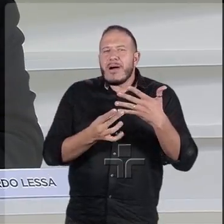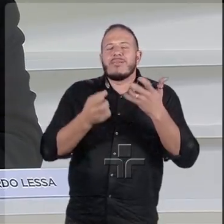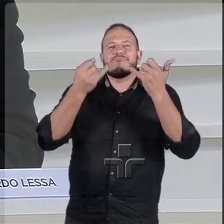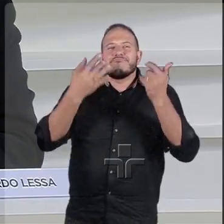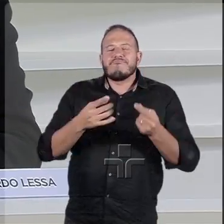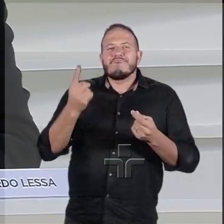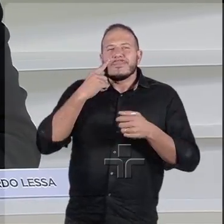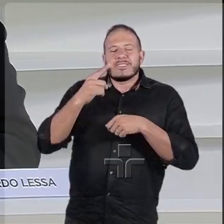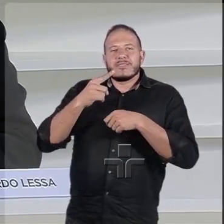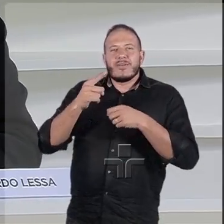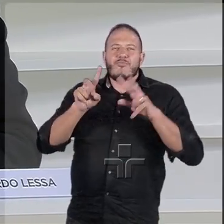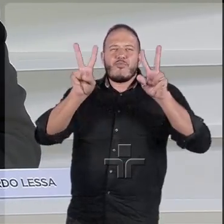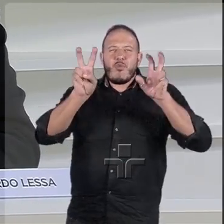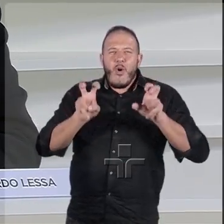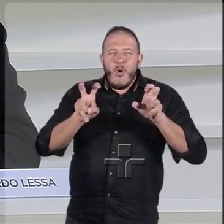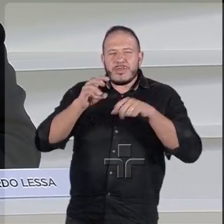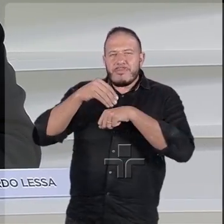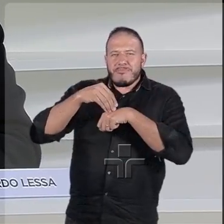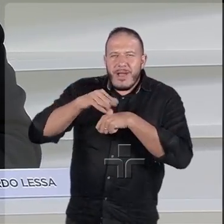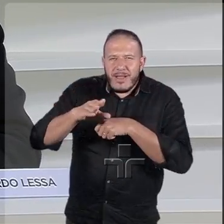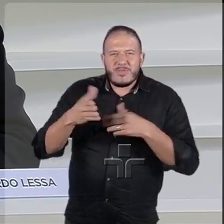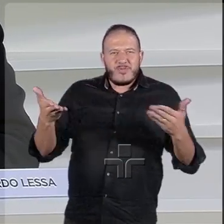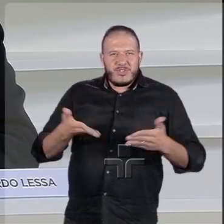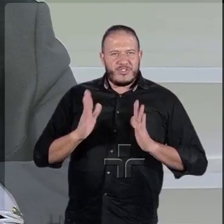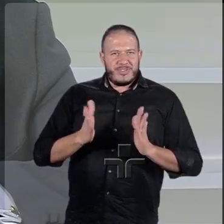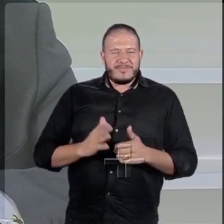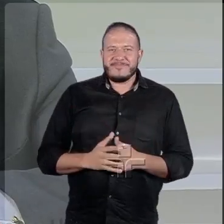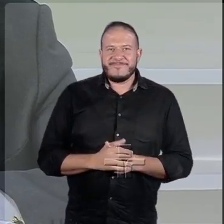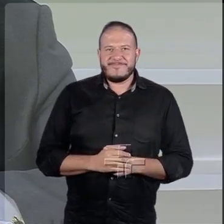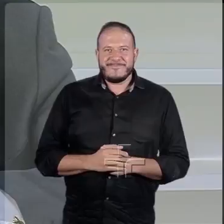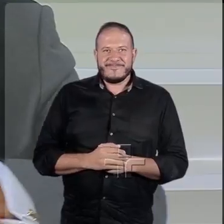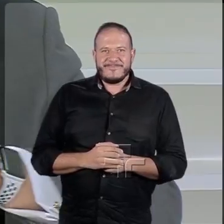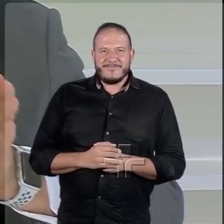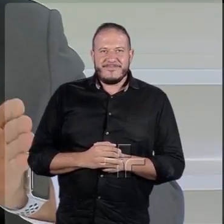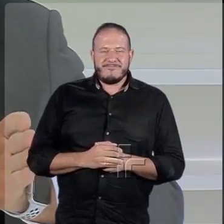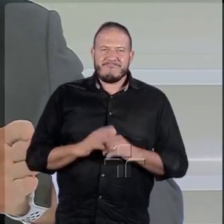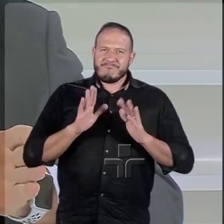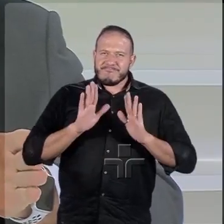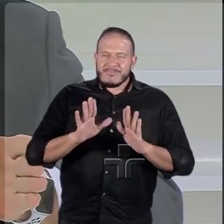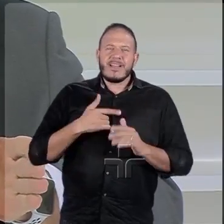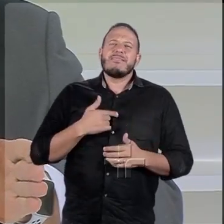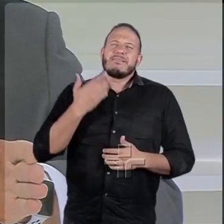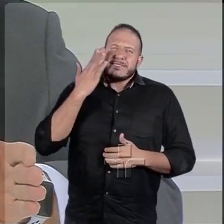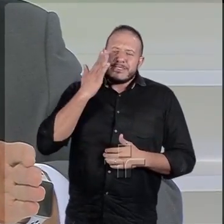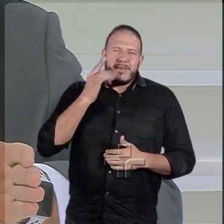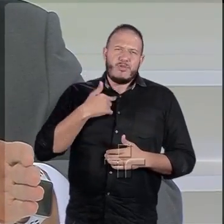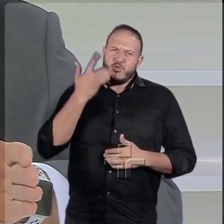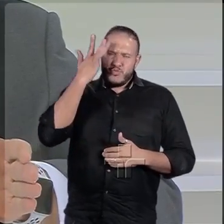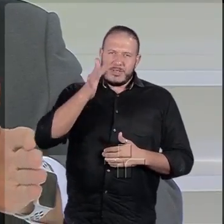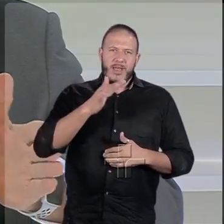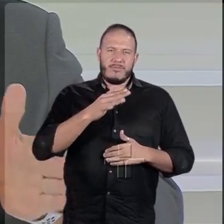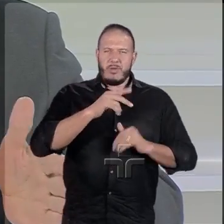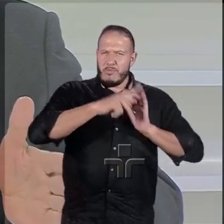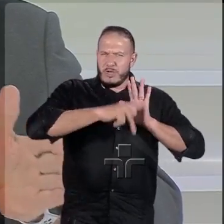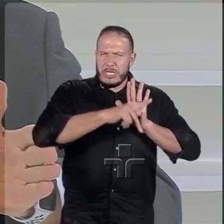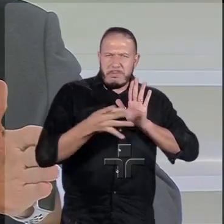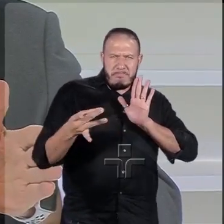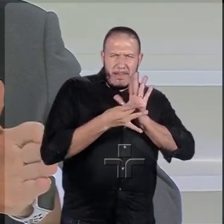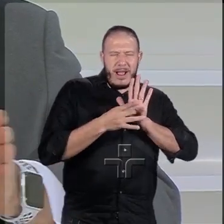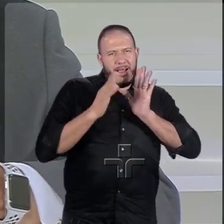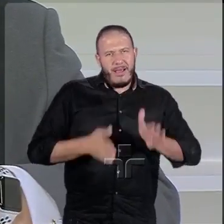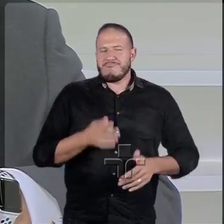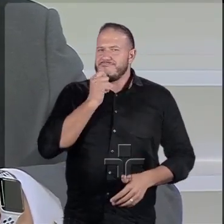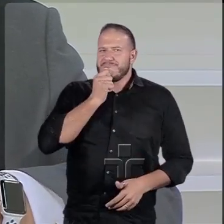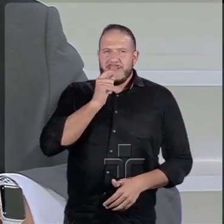desses pontos revelados aí pela broadcast? Olha, embora se saiba que não vai ser o projeto definitivo, porque não tem a chancela